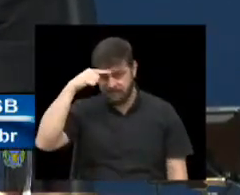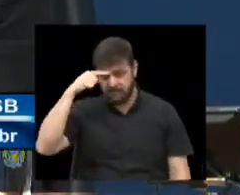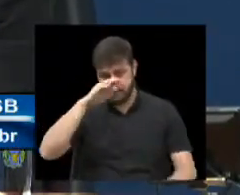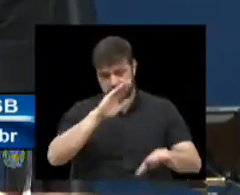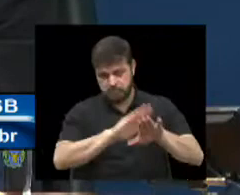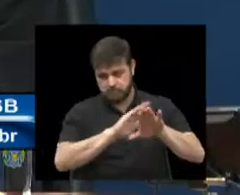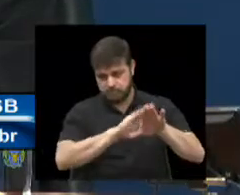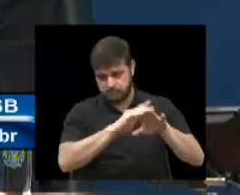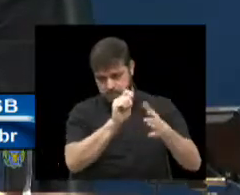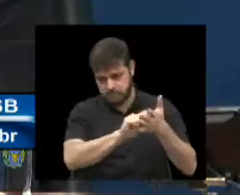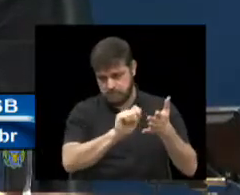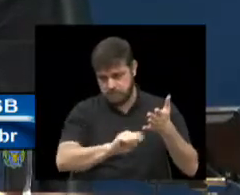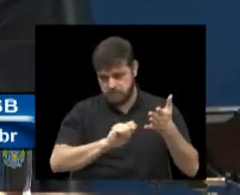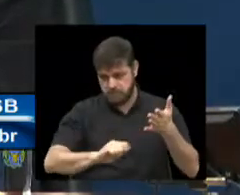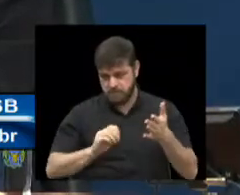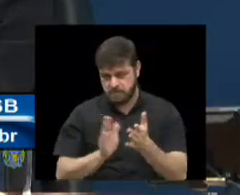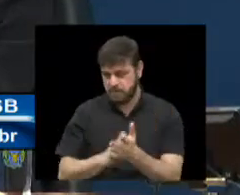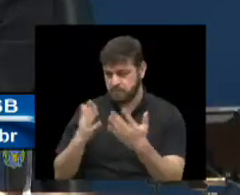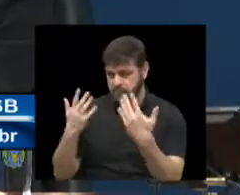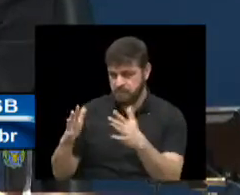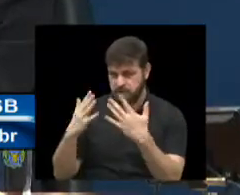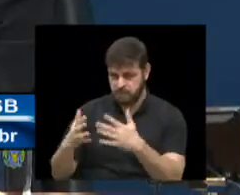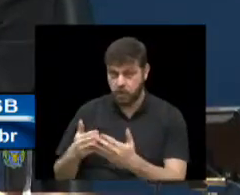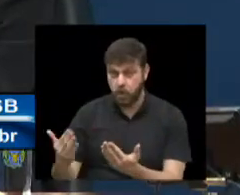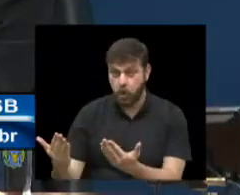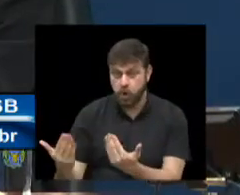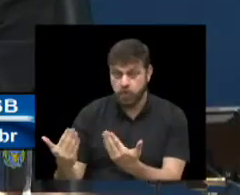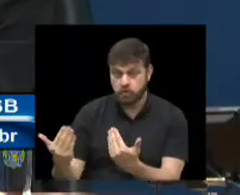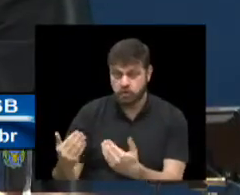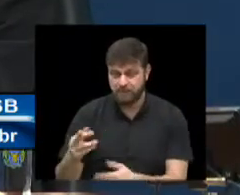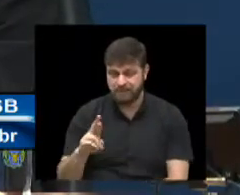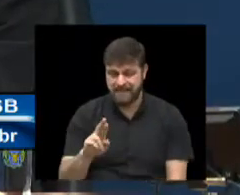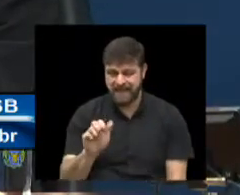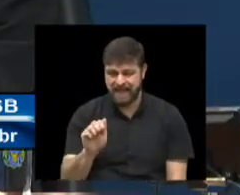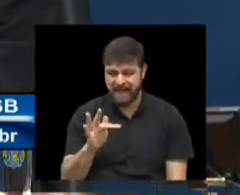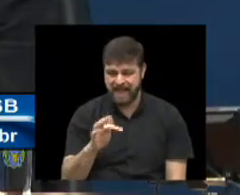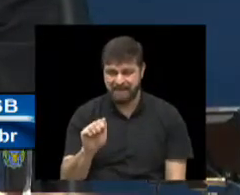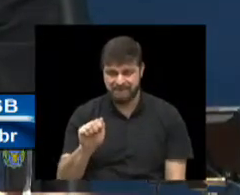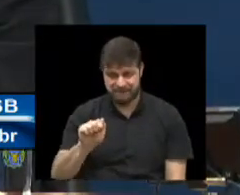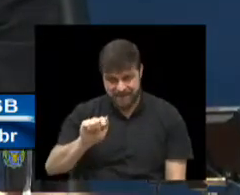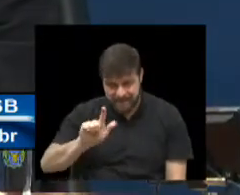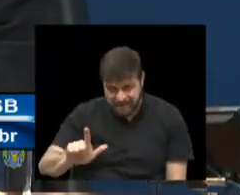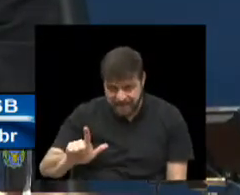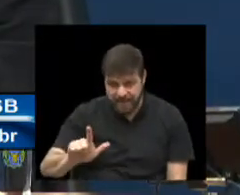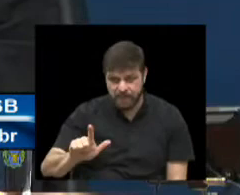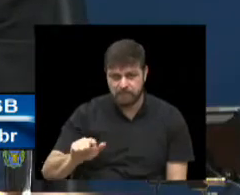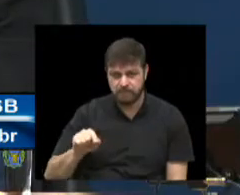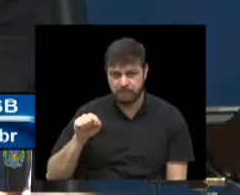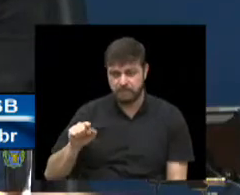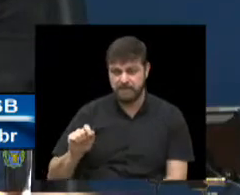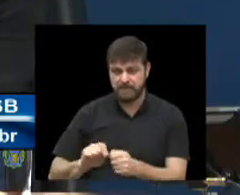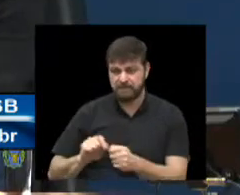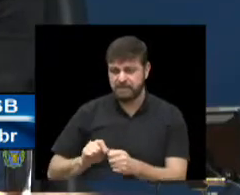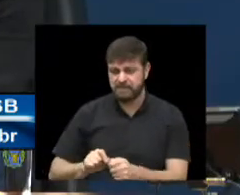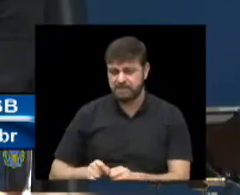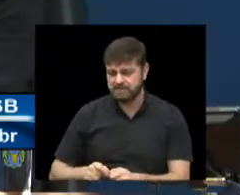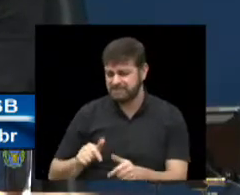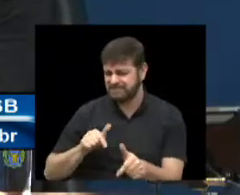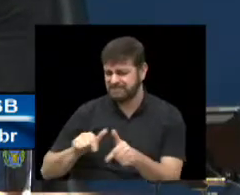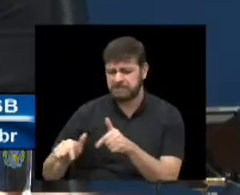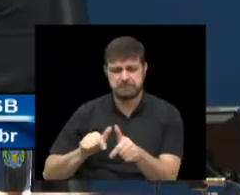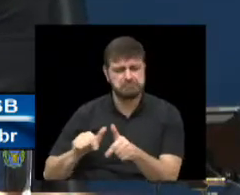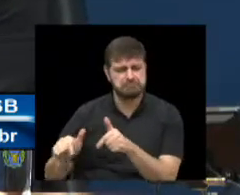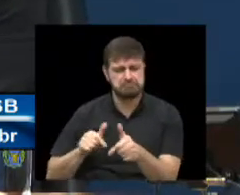Marquesi, que requer o voto de aplauso para o jovem Rafael Alves Pedroso Moraes, faça o excelente